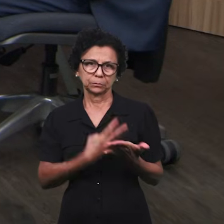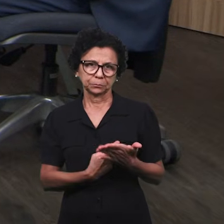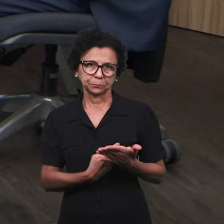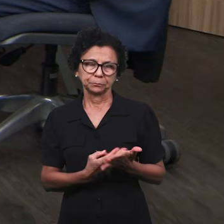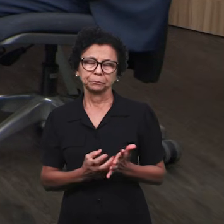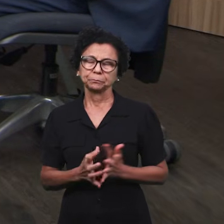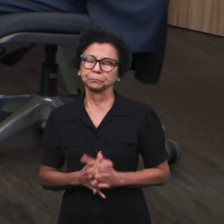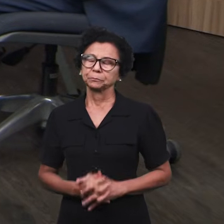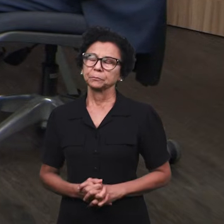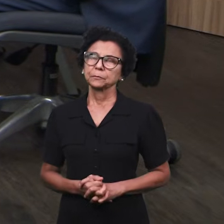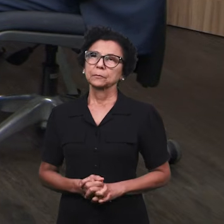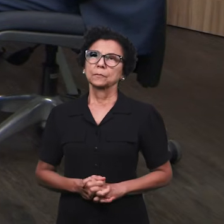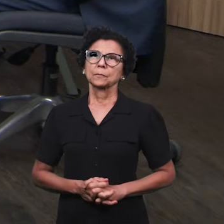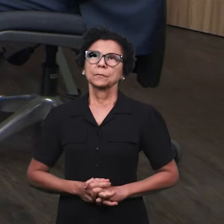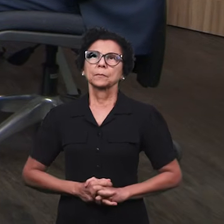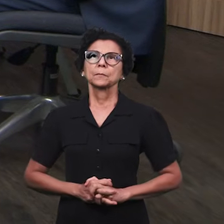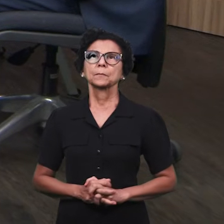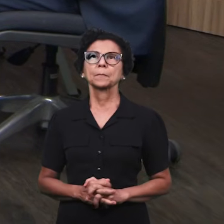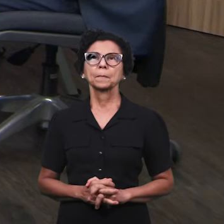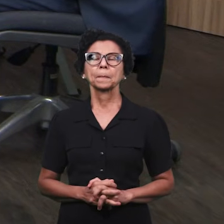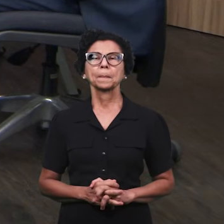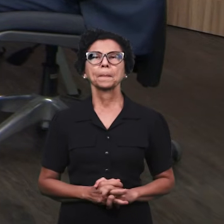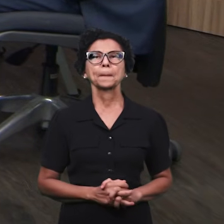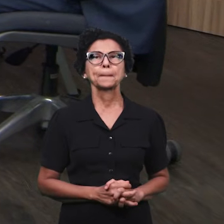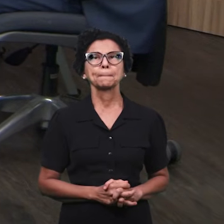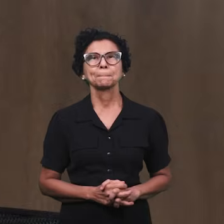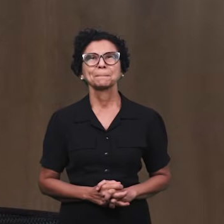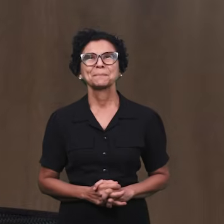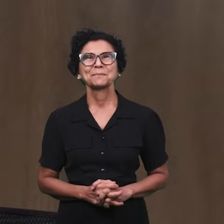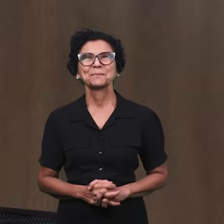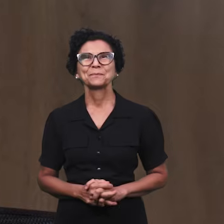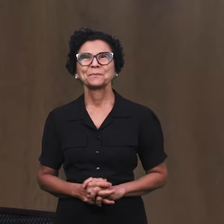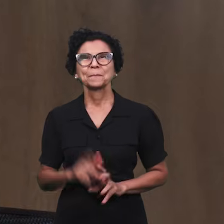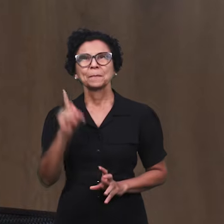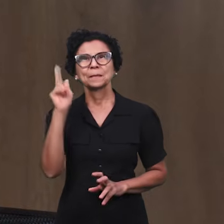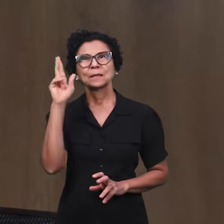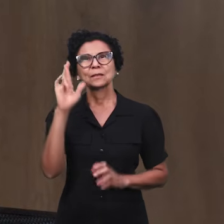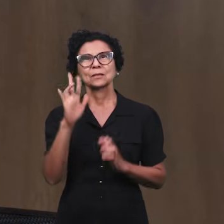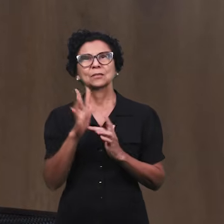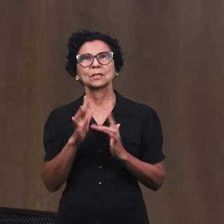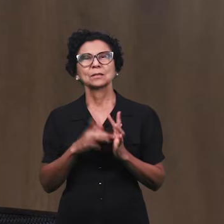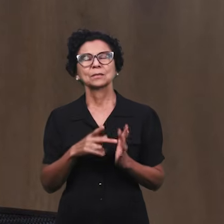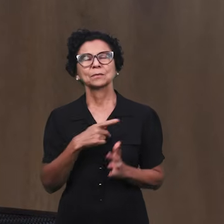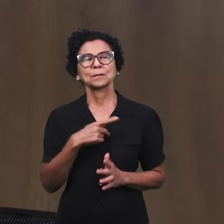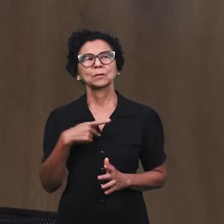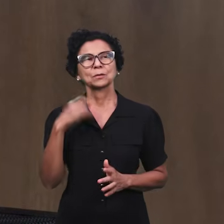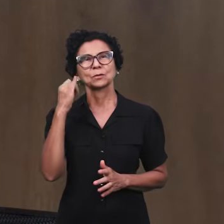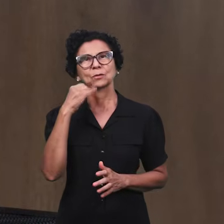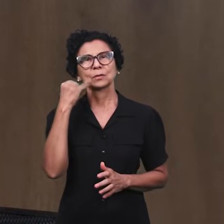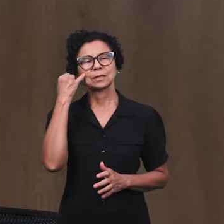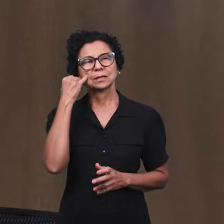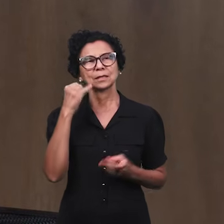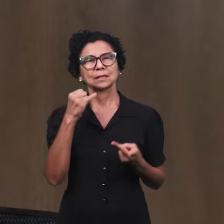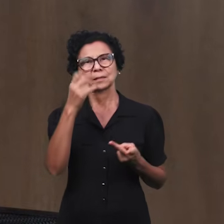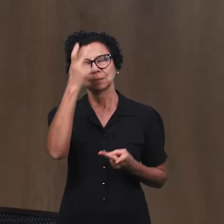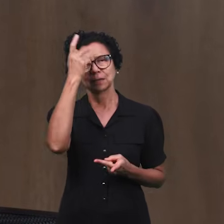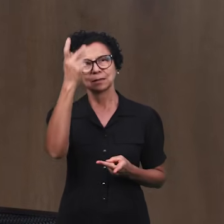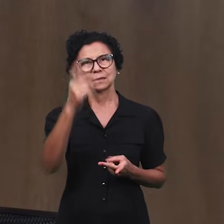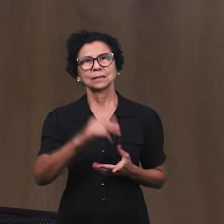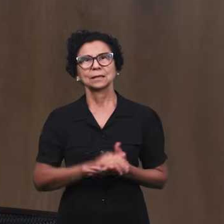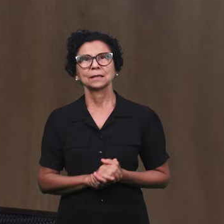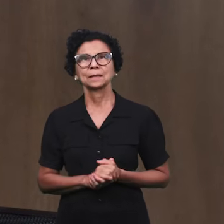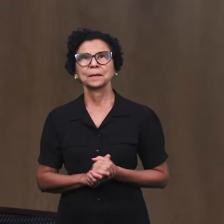com o programa? Vamos seguir para a última pergunta aqui no estúdio. A paz do Senhor Jesus, pastor Josias. A paz do Senhor Jesus, Priscila. Eu